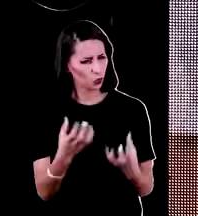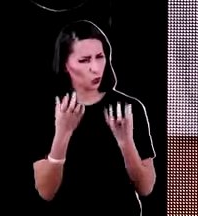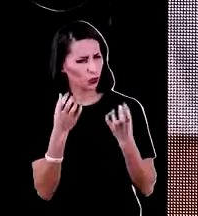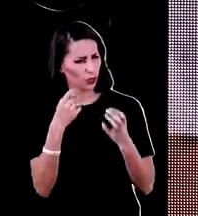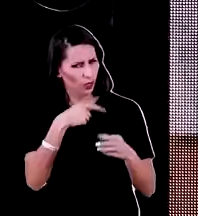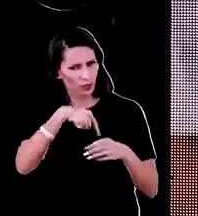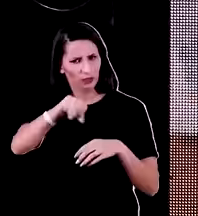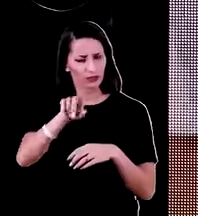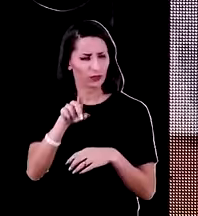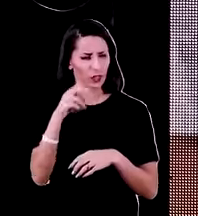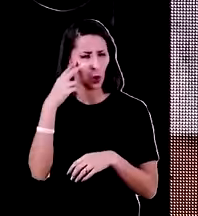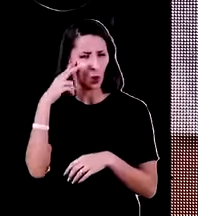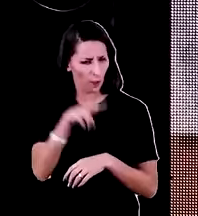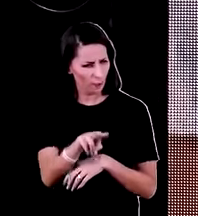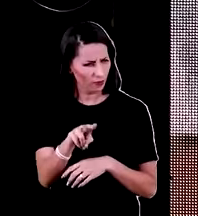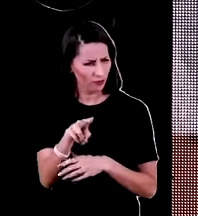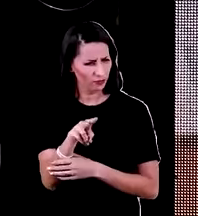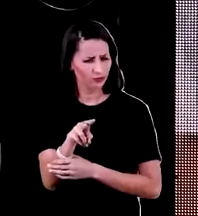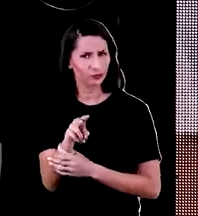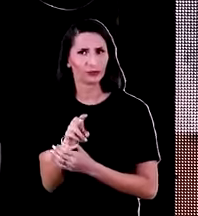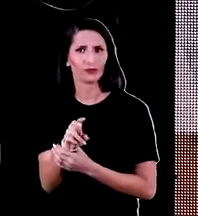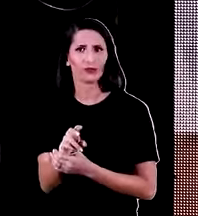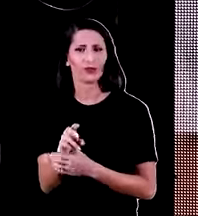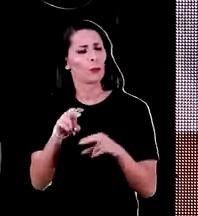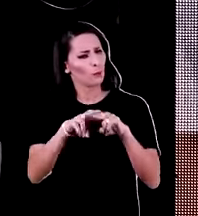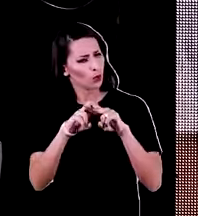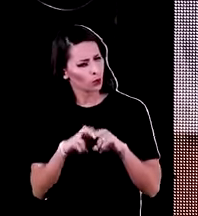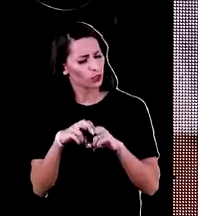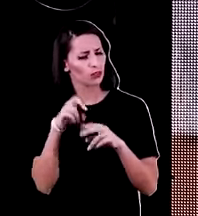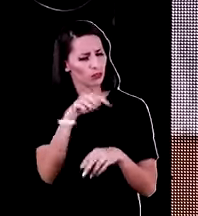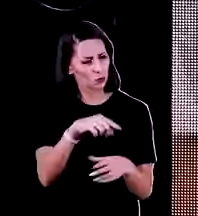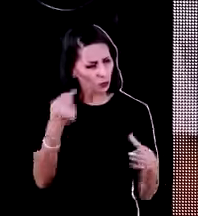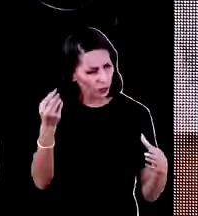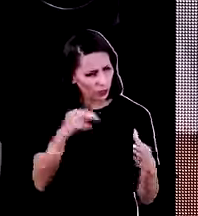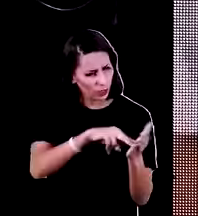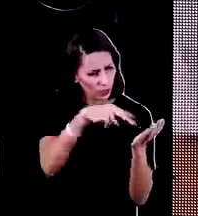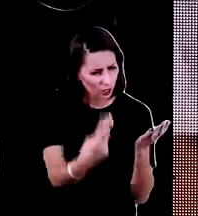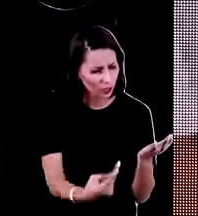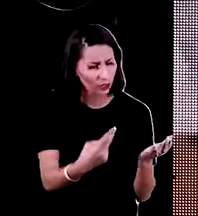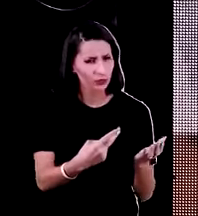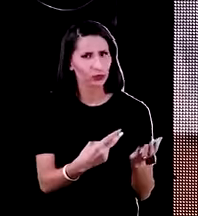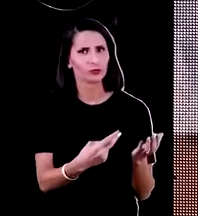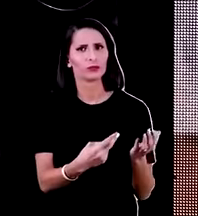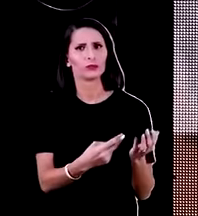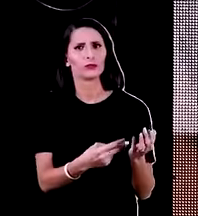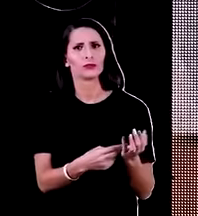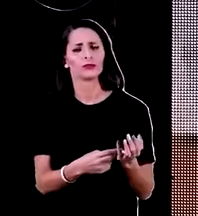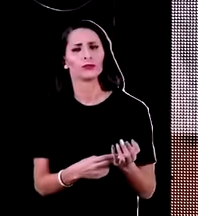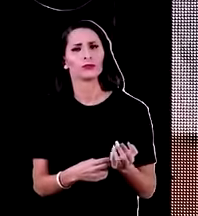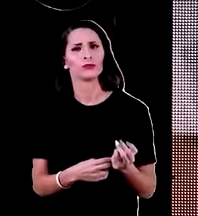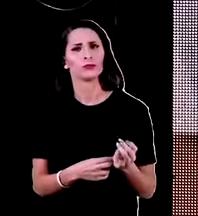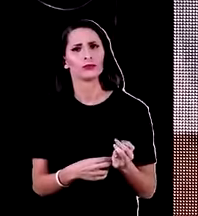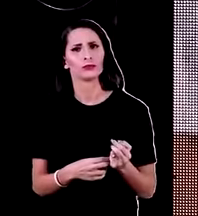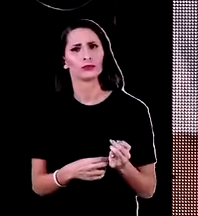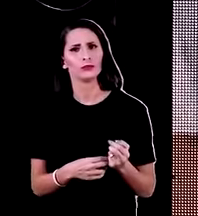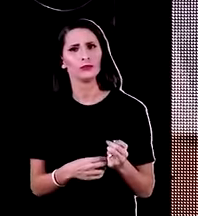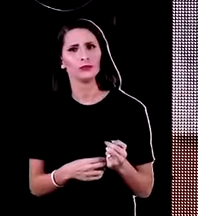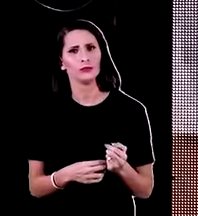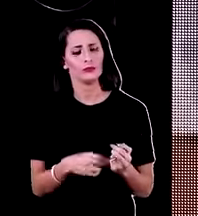homem. Olha pra frente, é por isso que dá. Olha aí, distraído, isso bem que tu tava no celular.